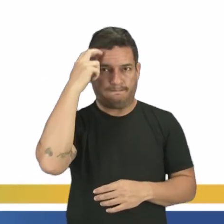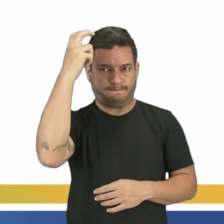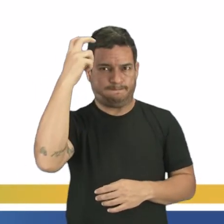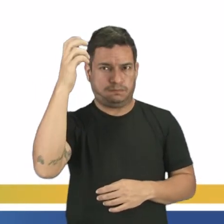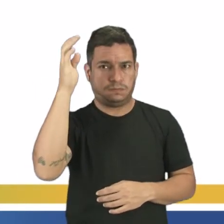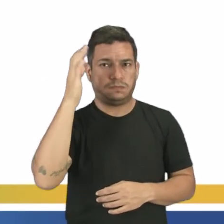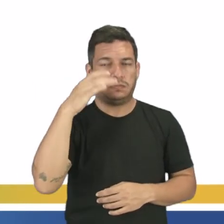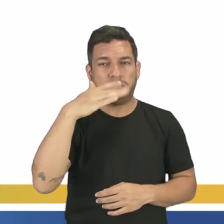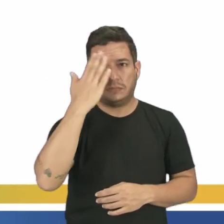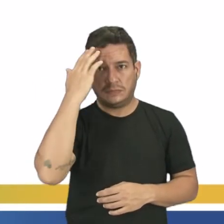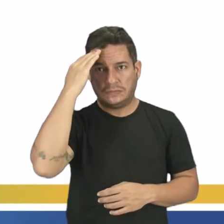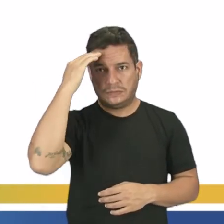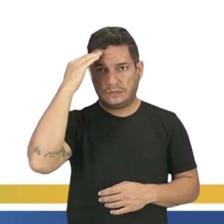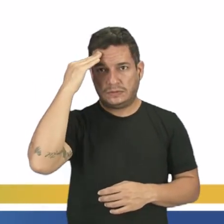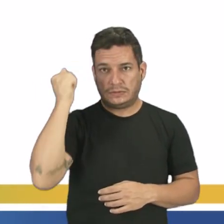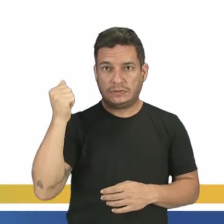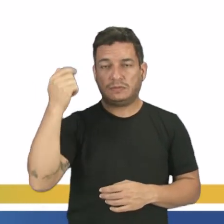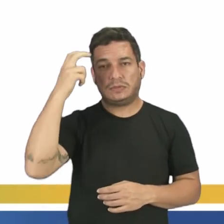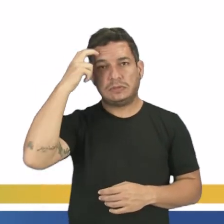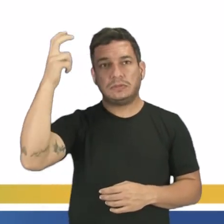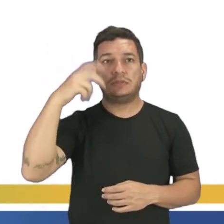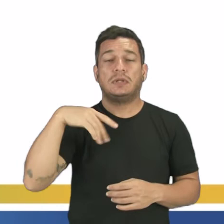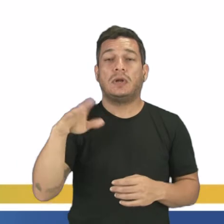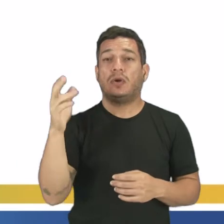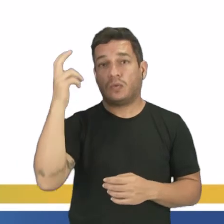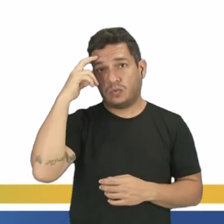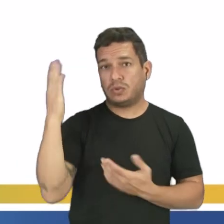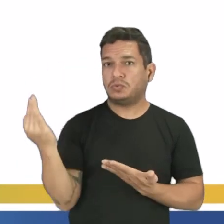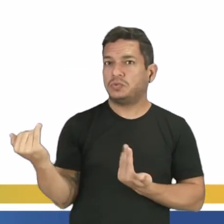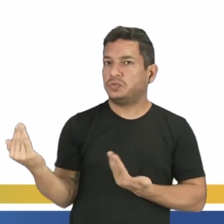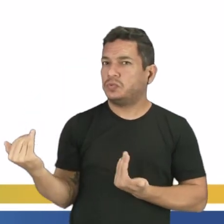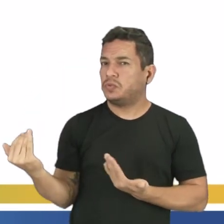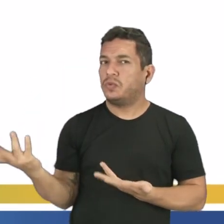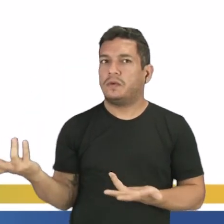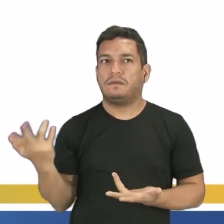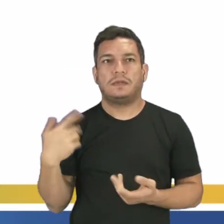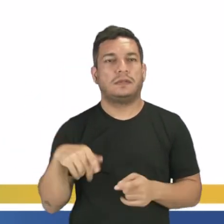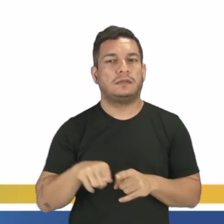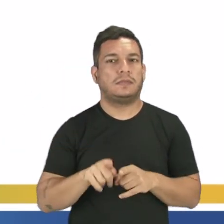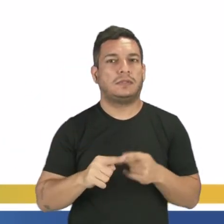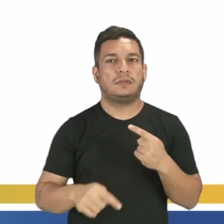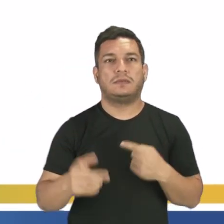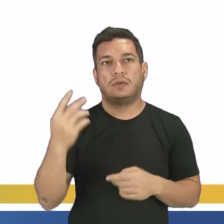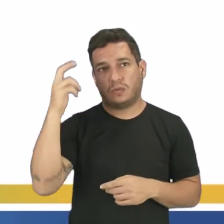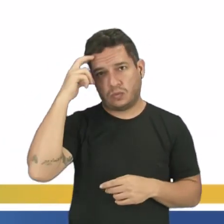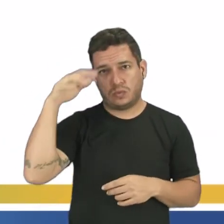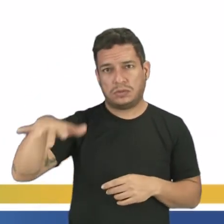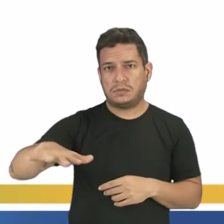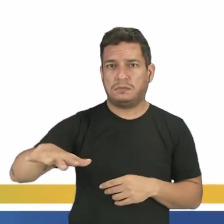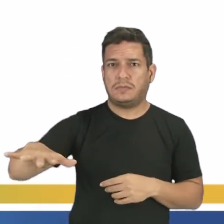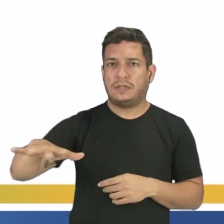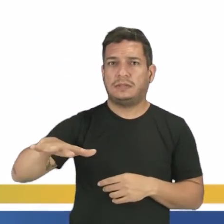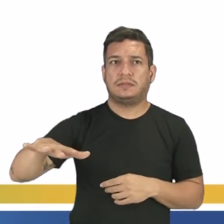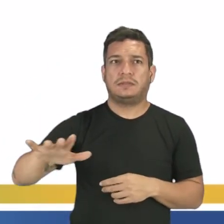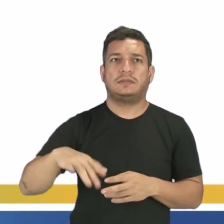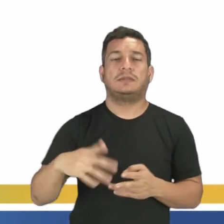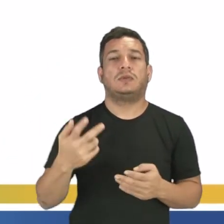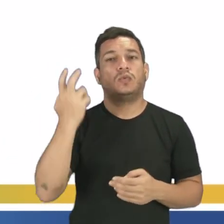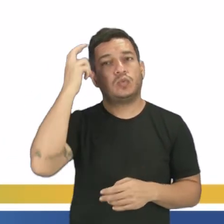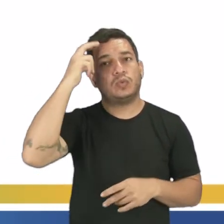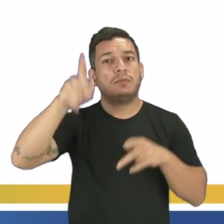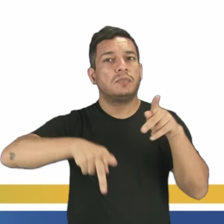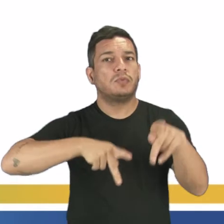dos sábios? Não. A cultura jovem, que prima pelo novo? Também não. A cultura de massa? A